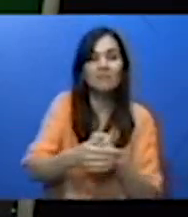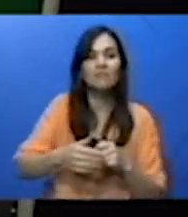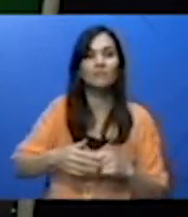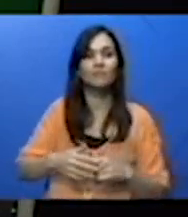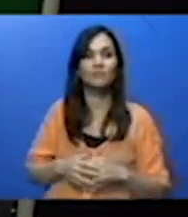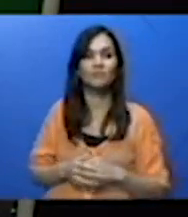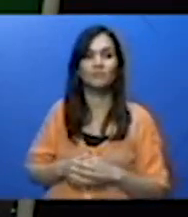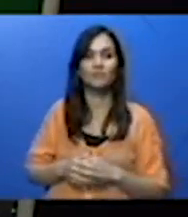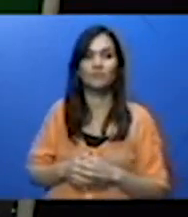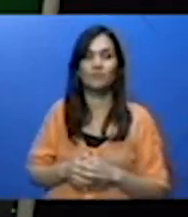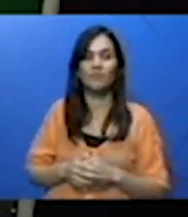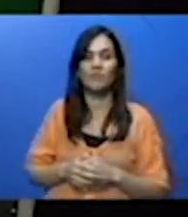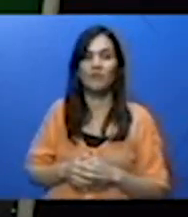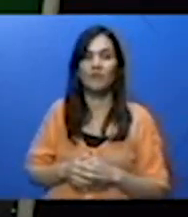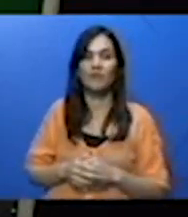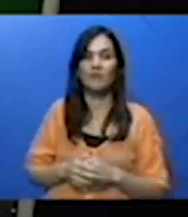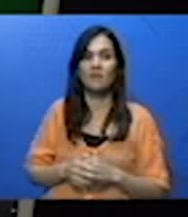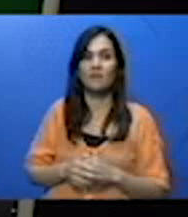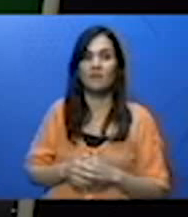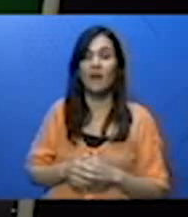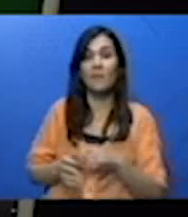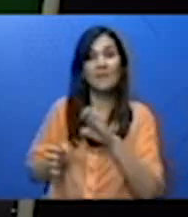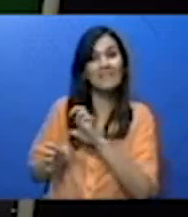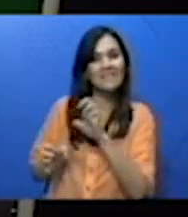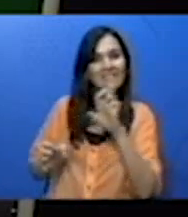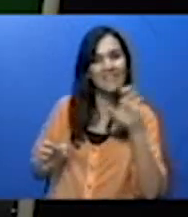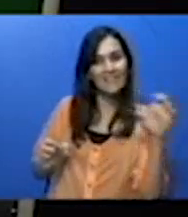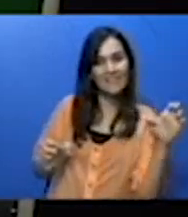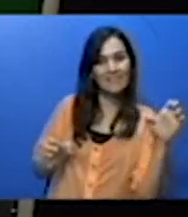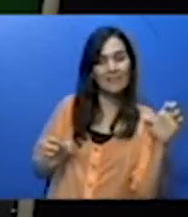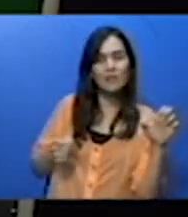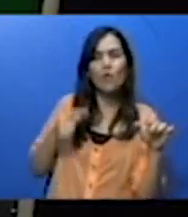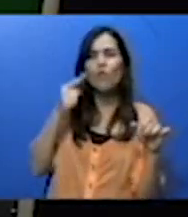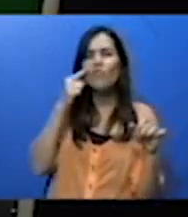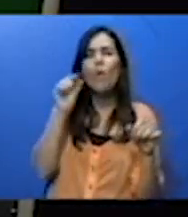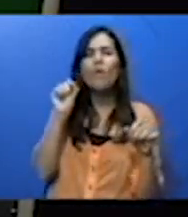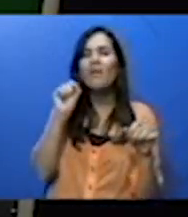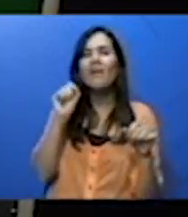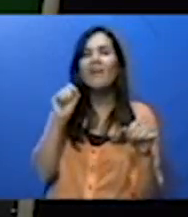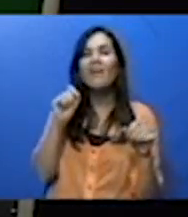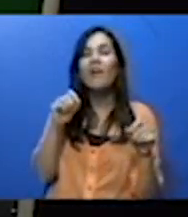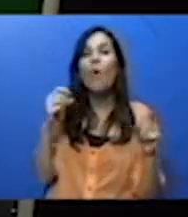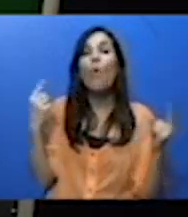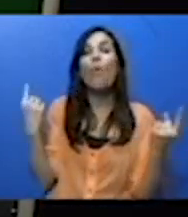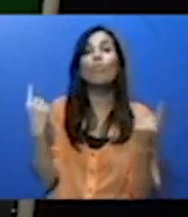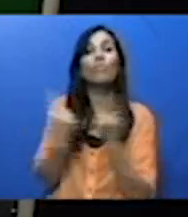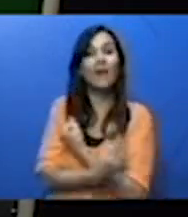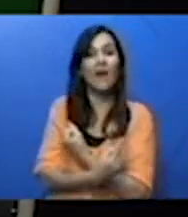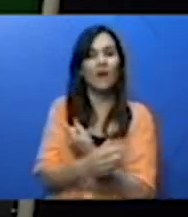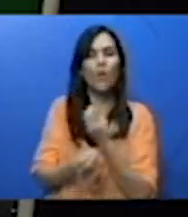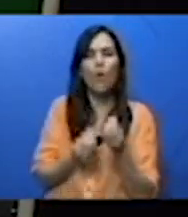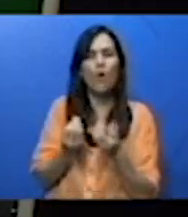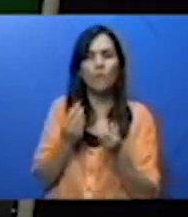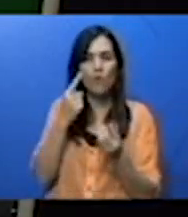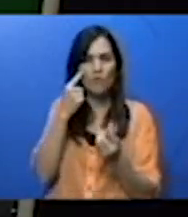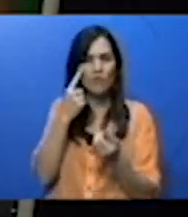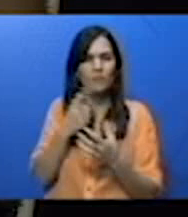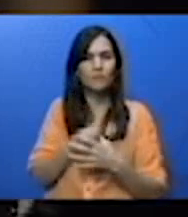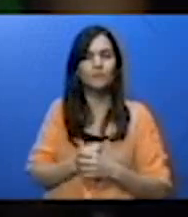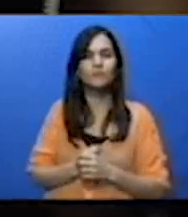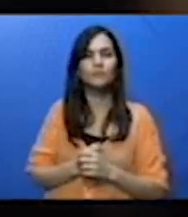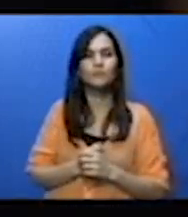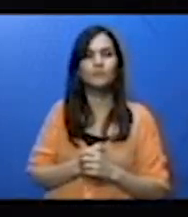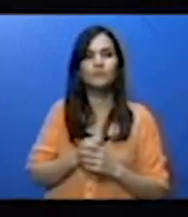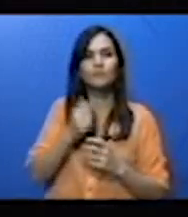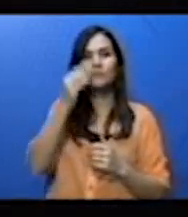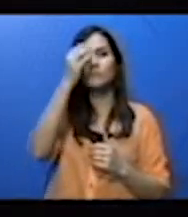que ela fazia o quê? E jogar para a esquerda, o que que ela fazia? Tudo ao contrário. Então vamos ver.